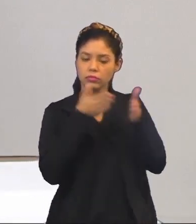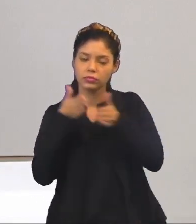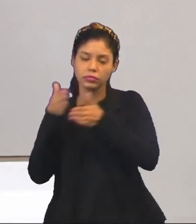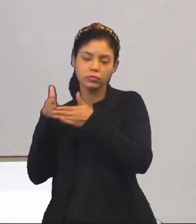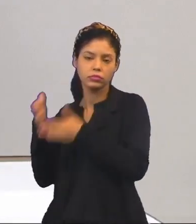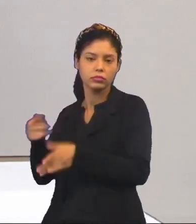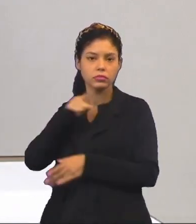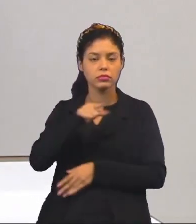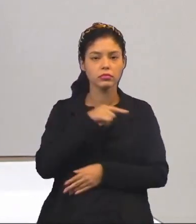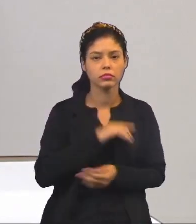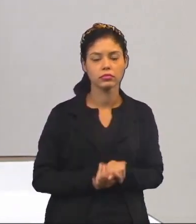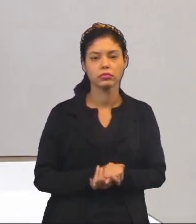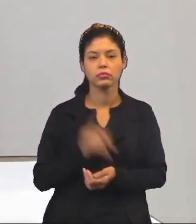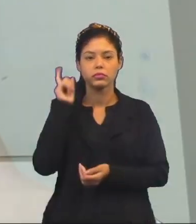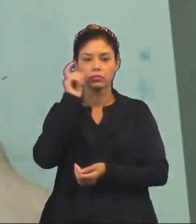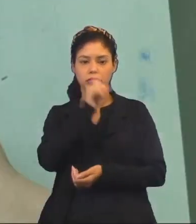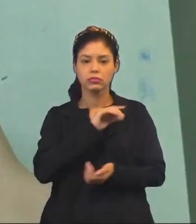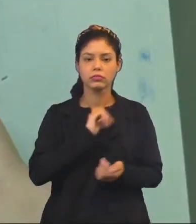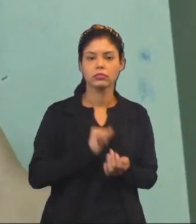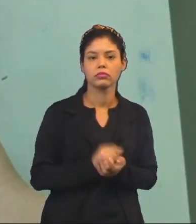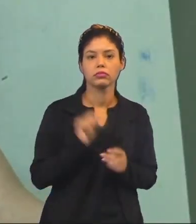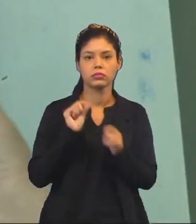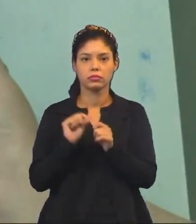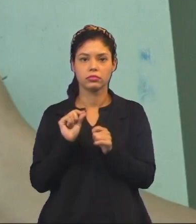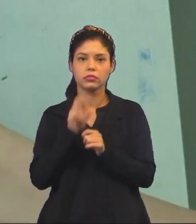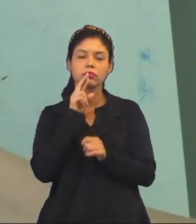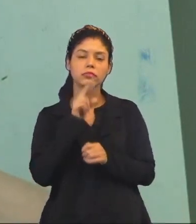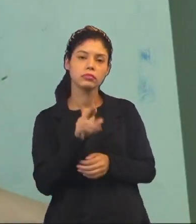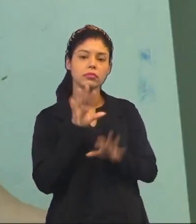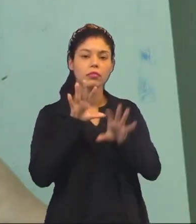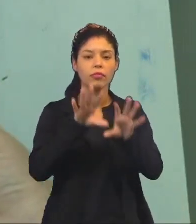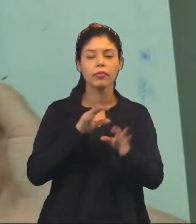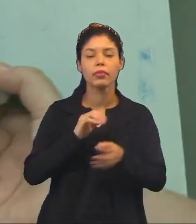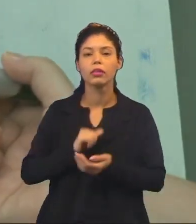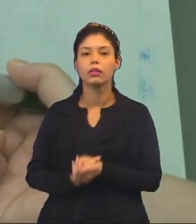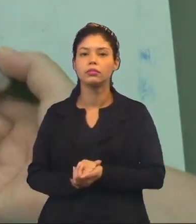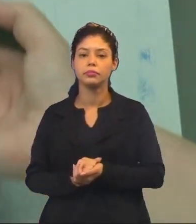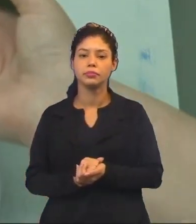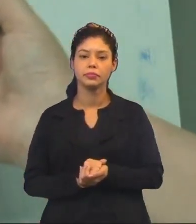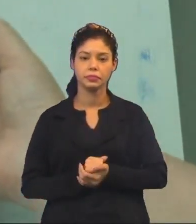parte, se você tiver dificuldade de fazer o cálculo aqui,